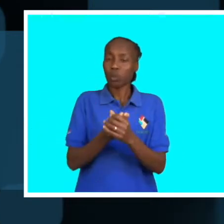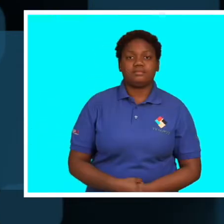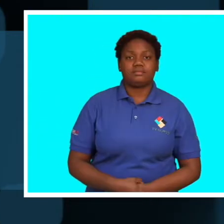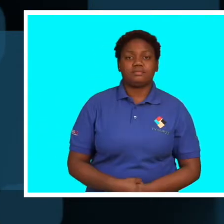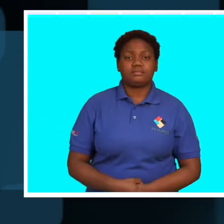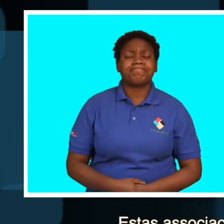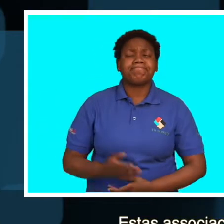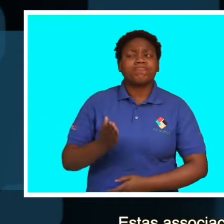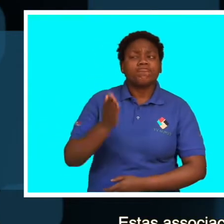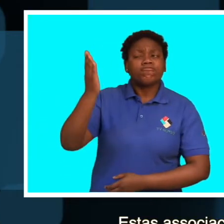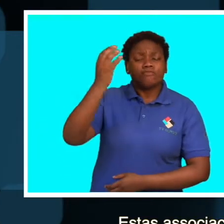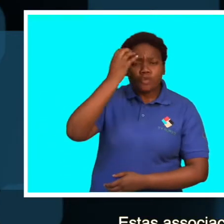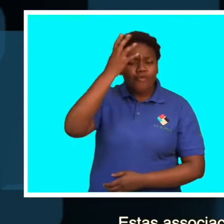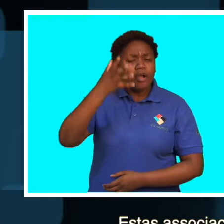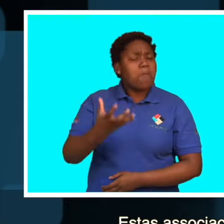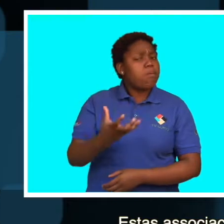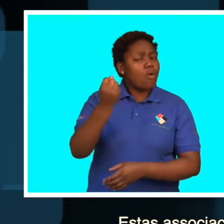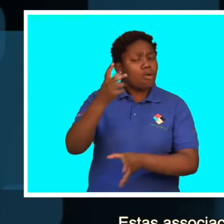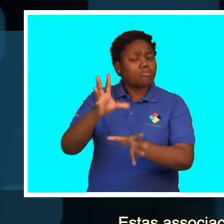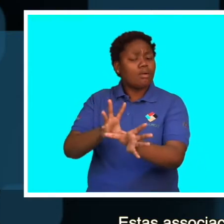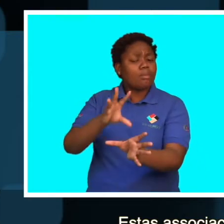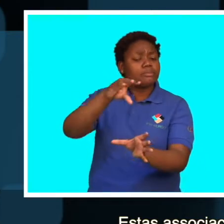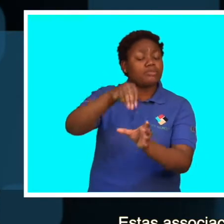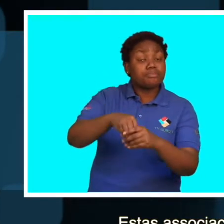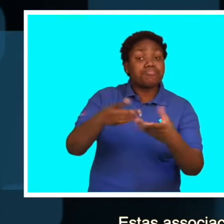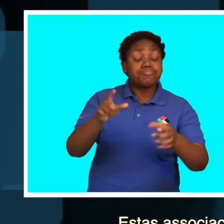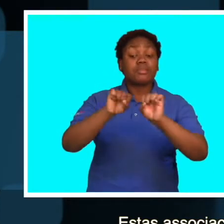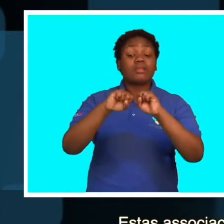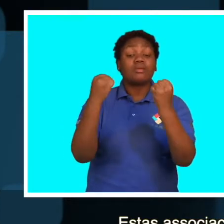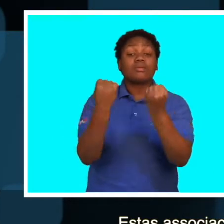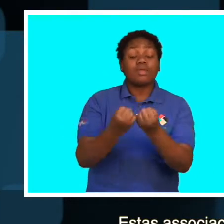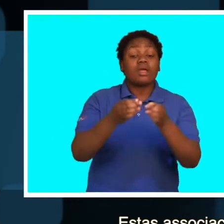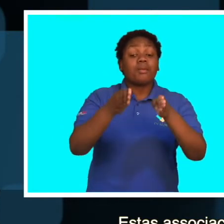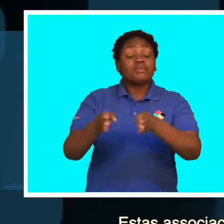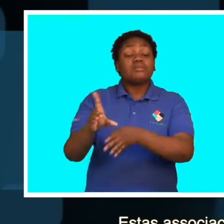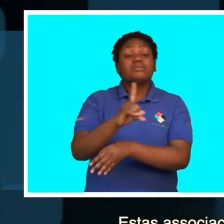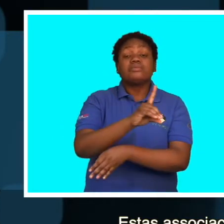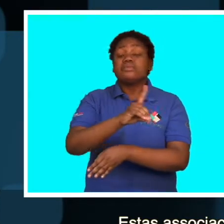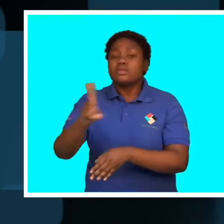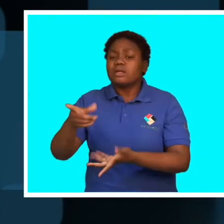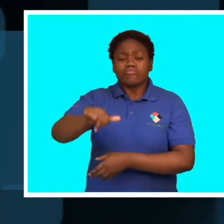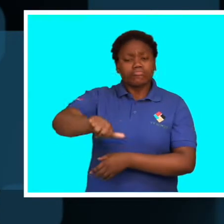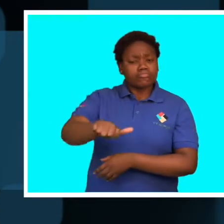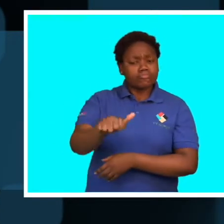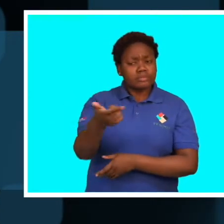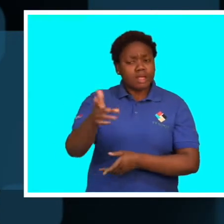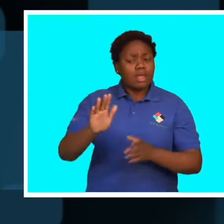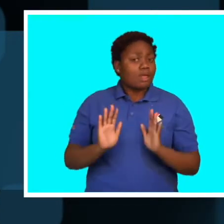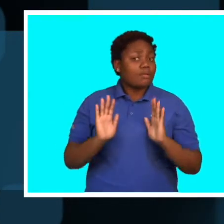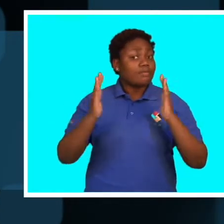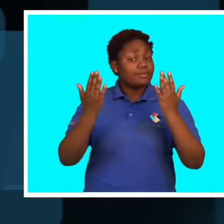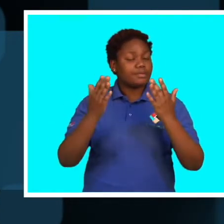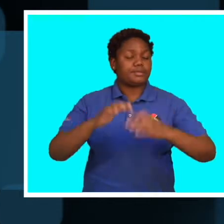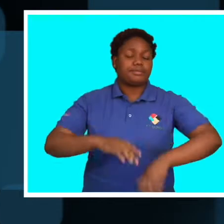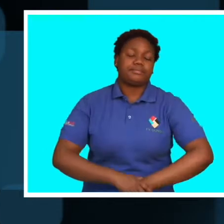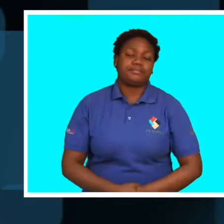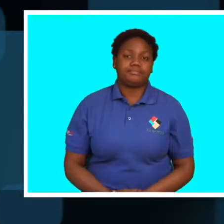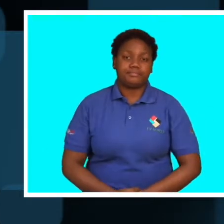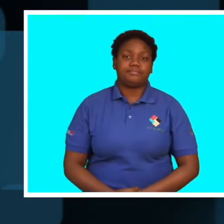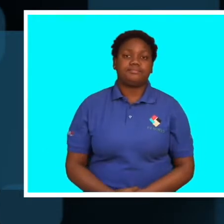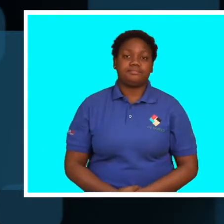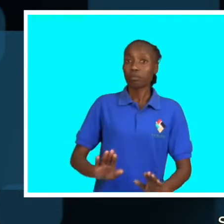áreas. Estas associações acreditam ser possível melhorar a vida das pessoas com deficiência em Moçambique. Para tal, pedem maior